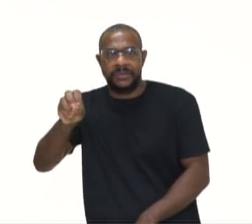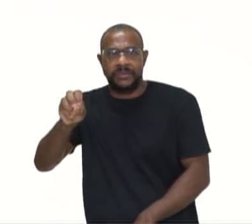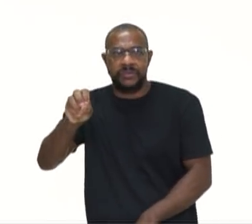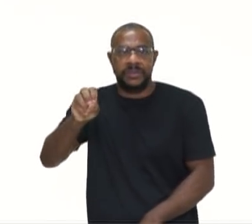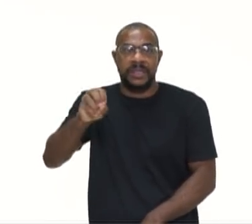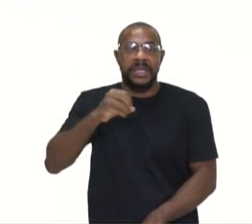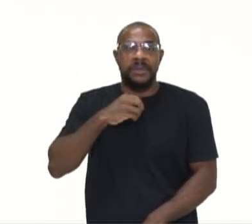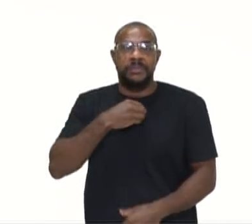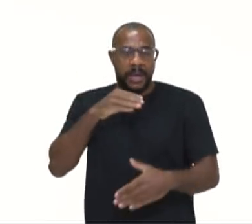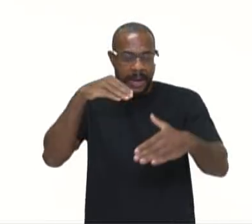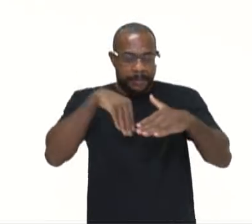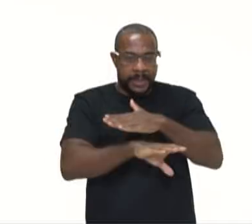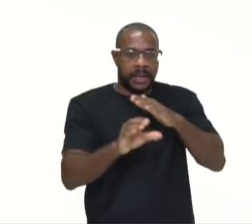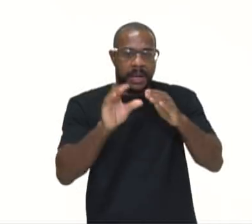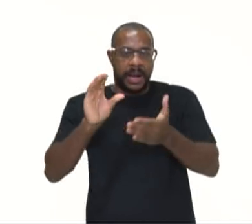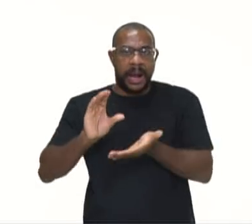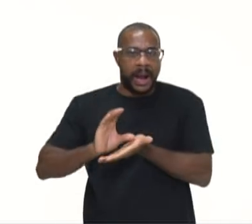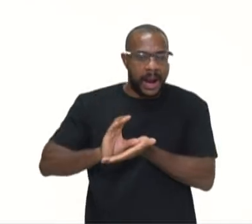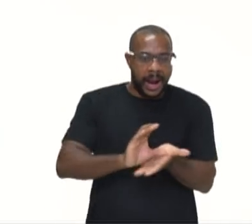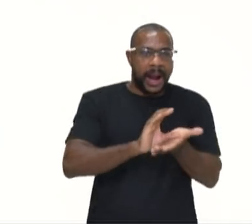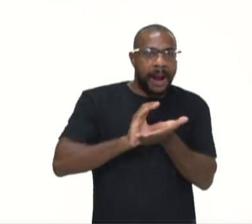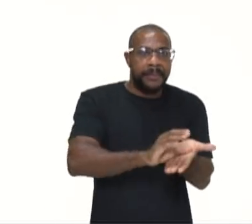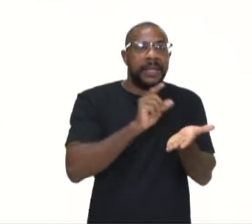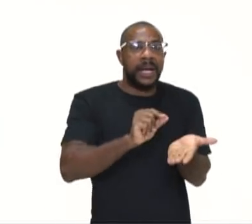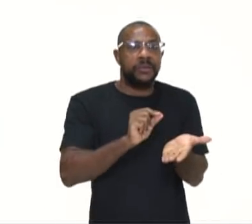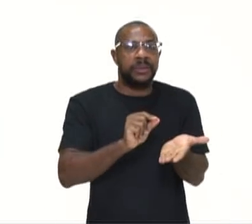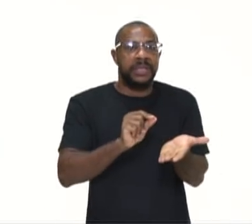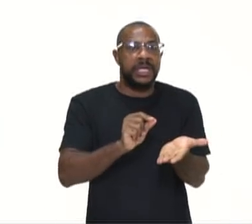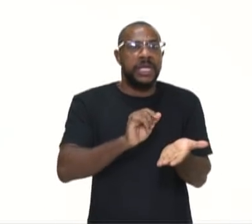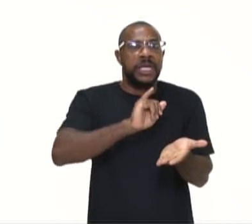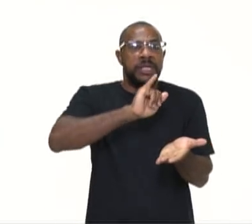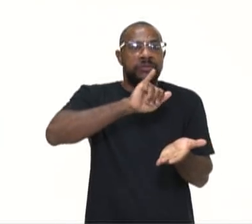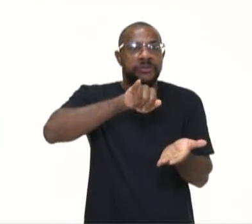juros simples a uma taxa mensal de